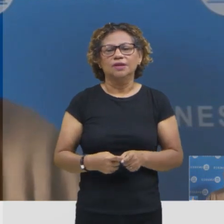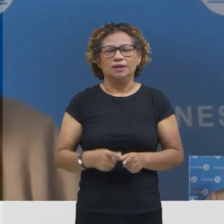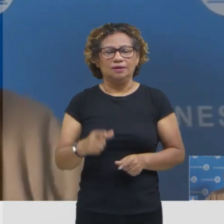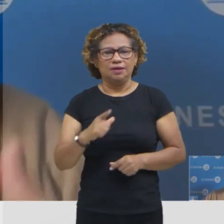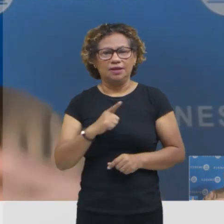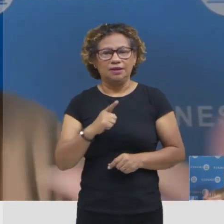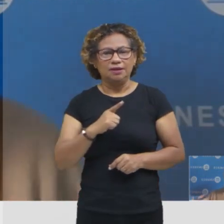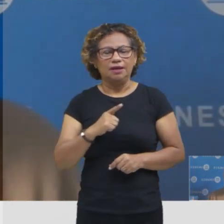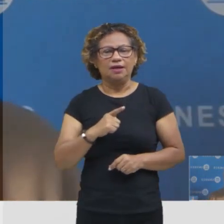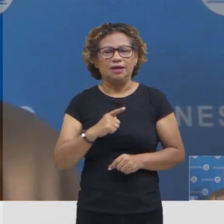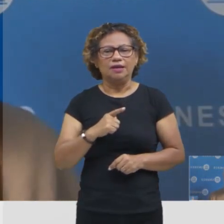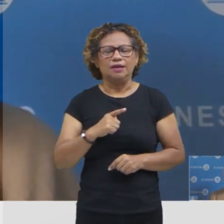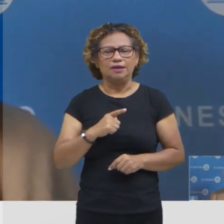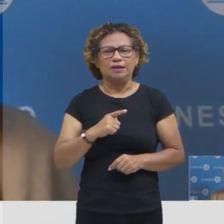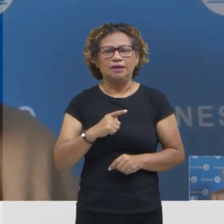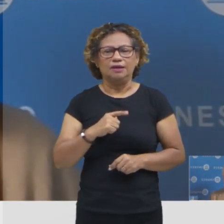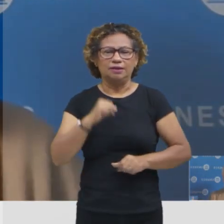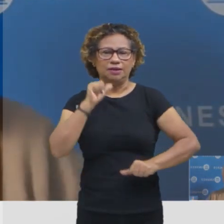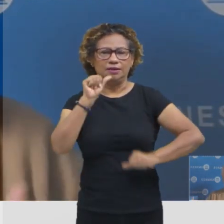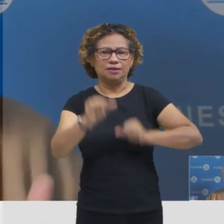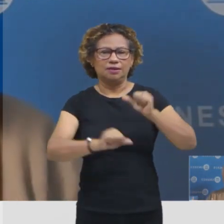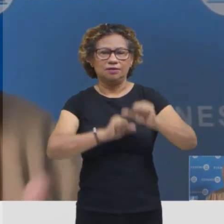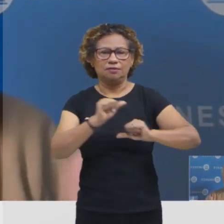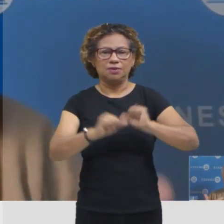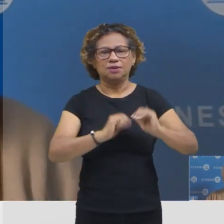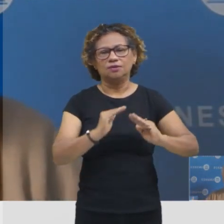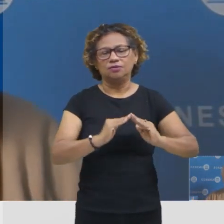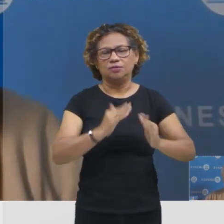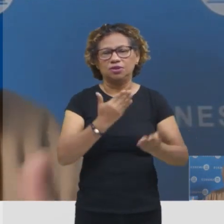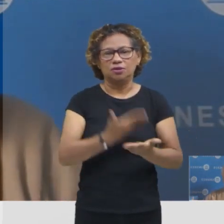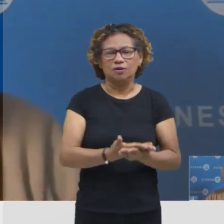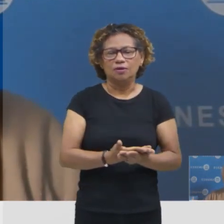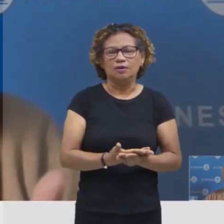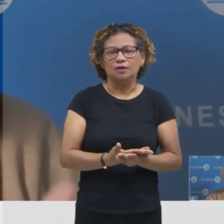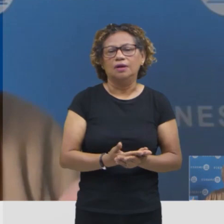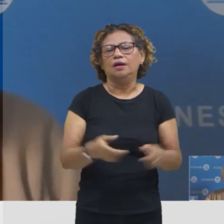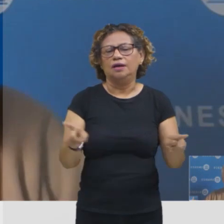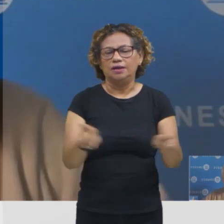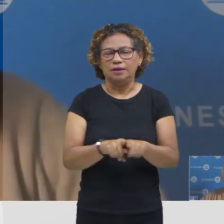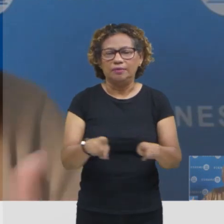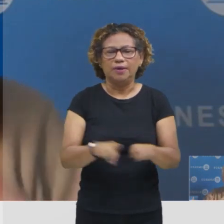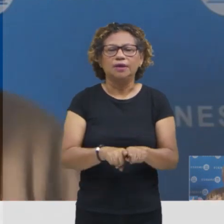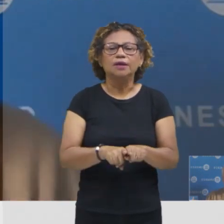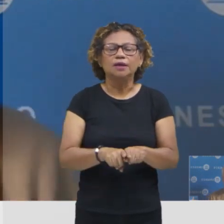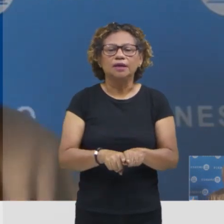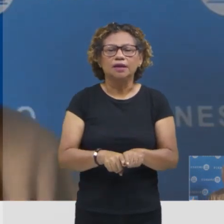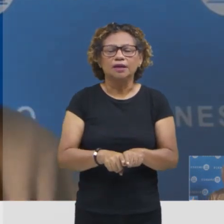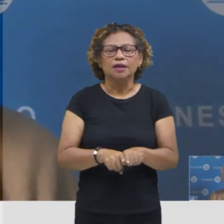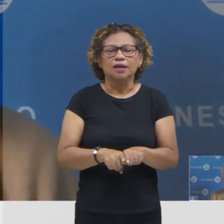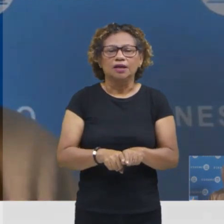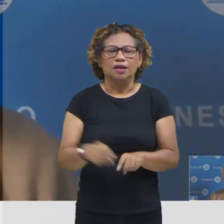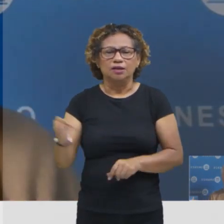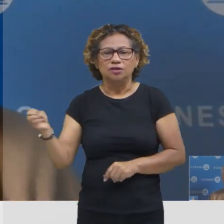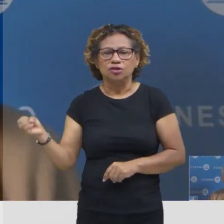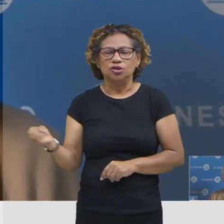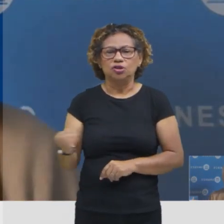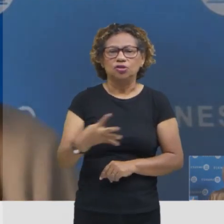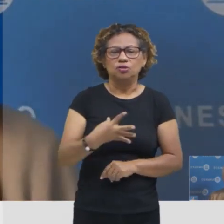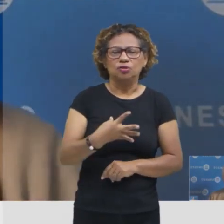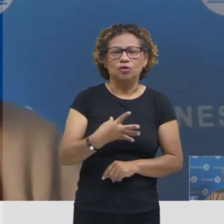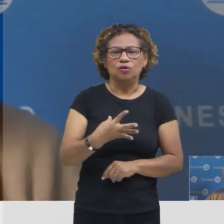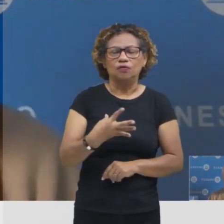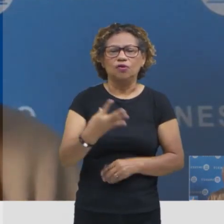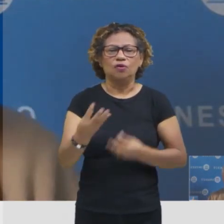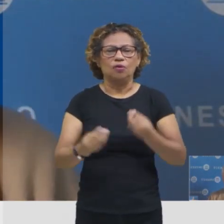a geração da transformação da escola e da criação de novas formas de aprendizagem